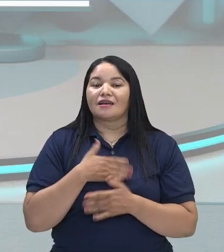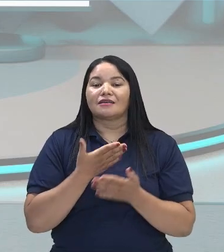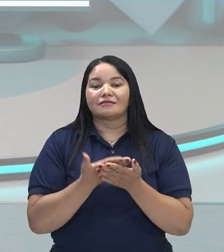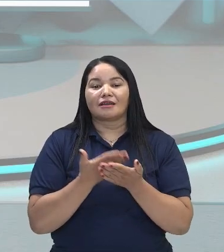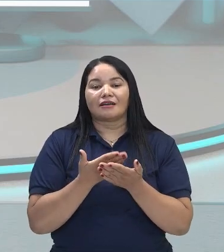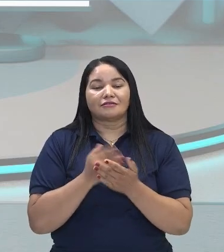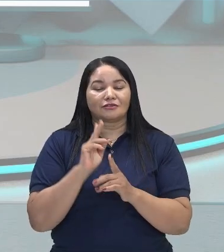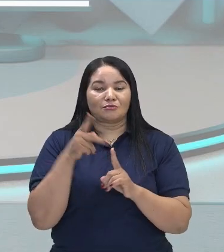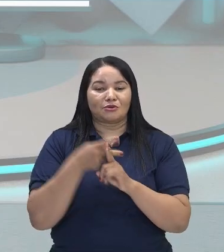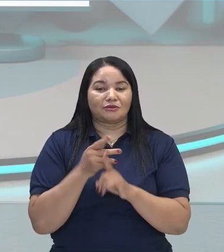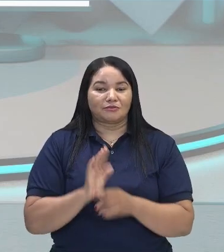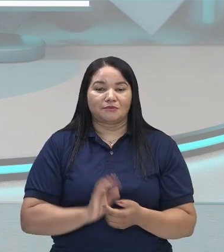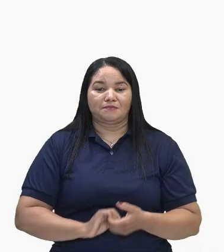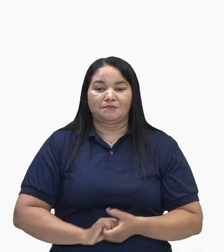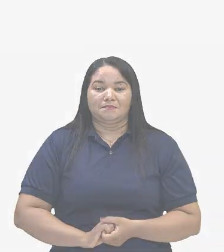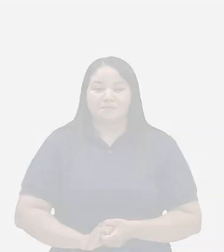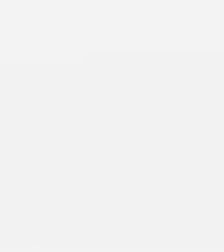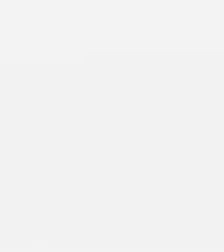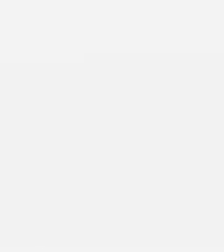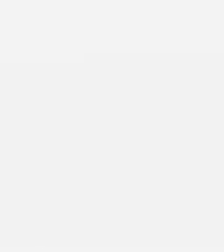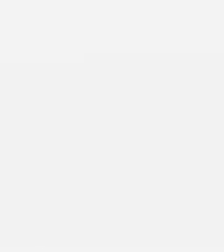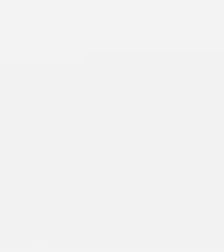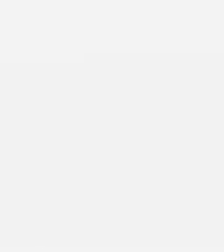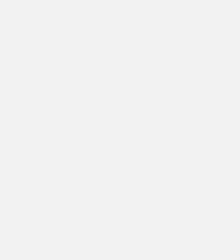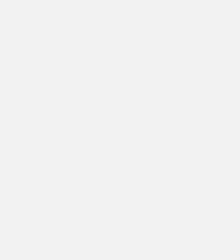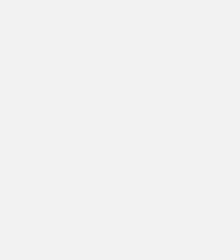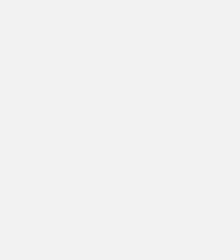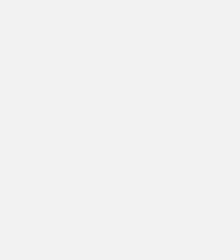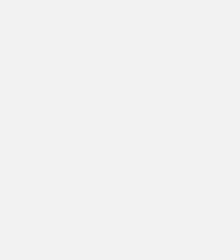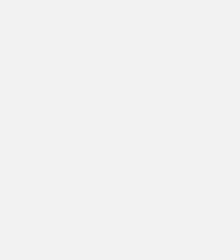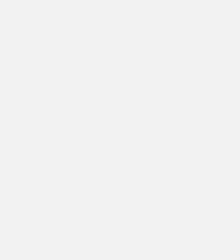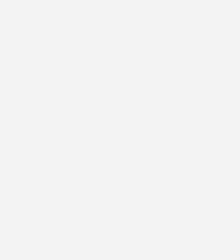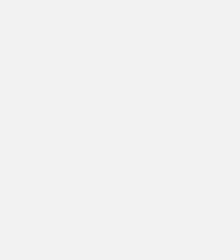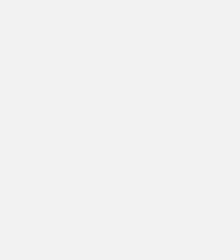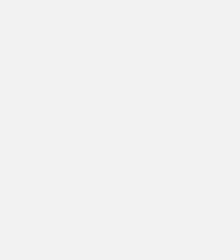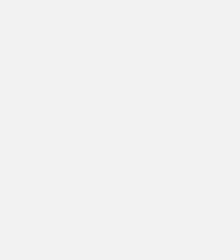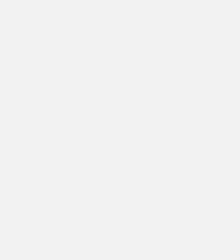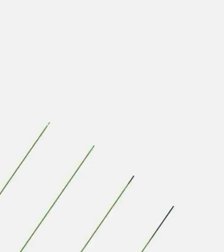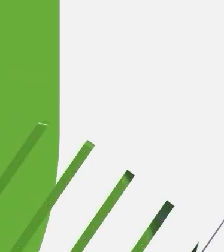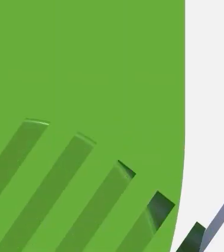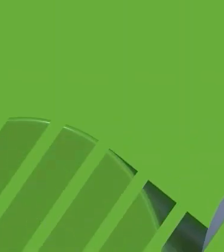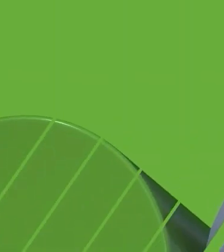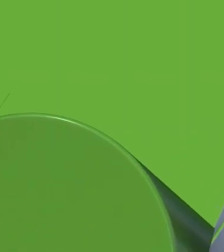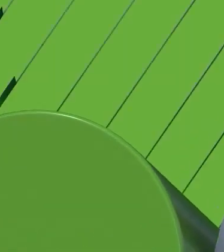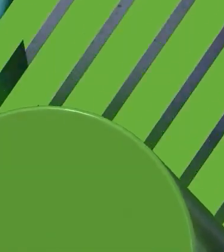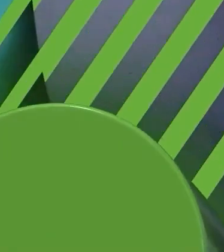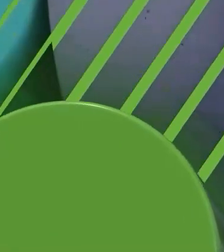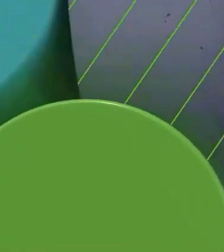Até a próxima!